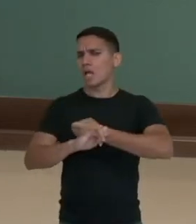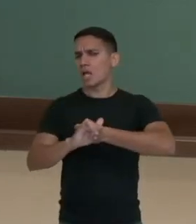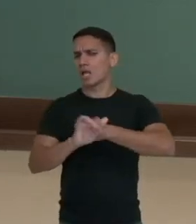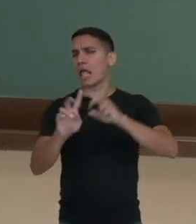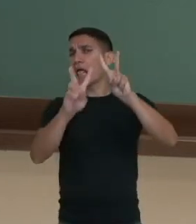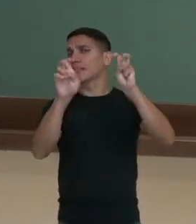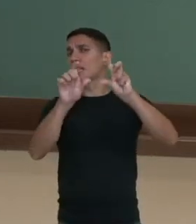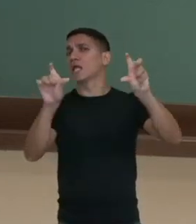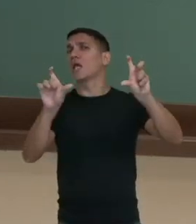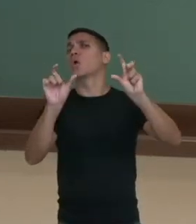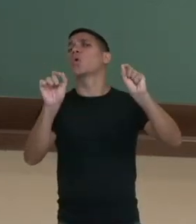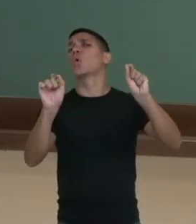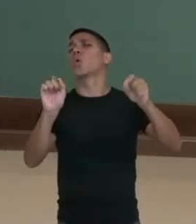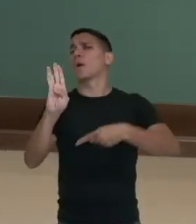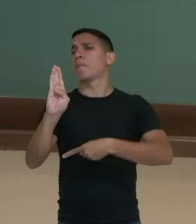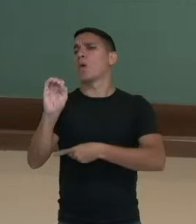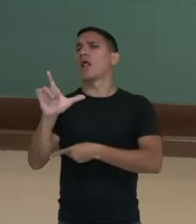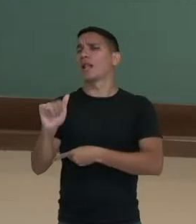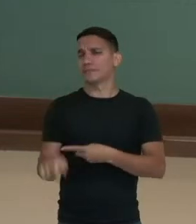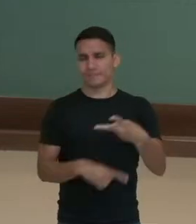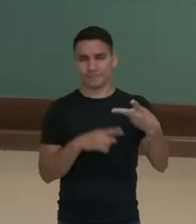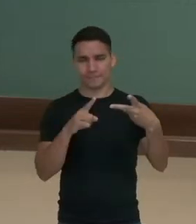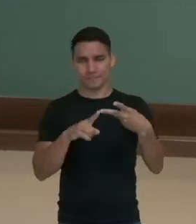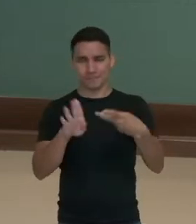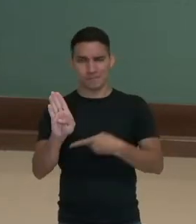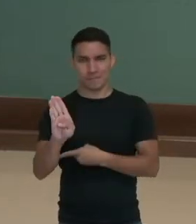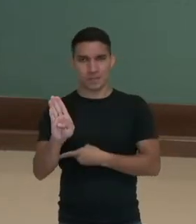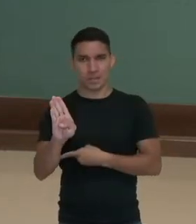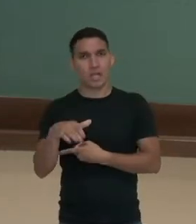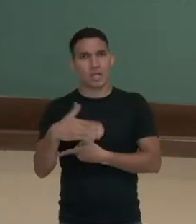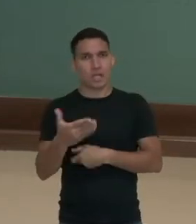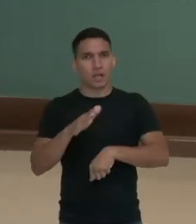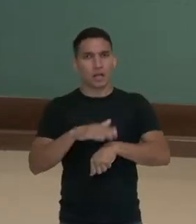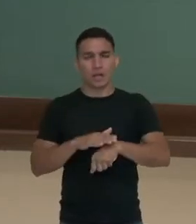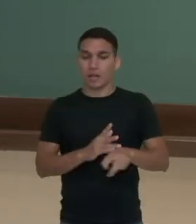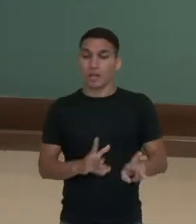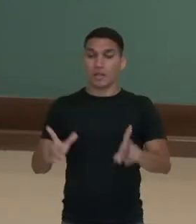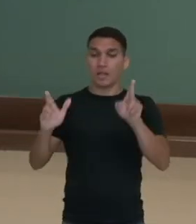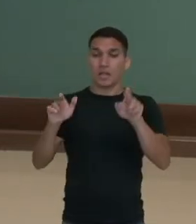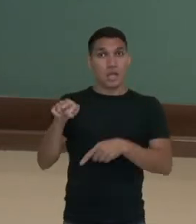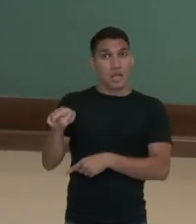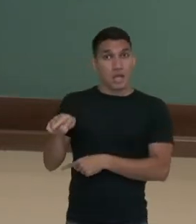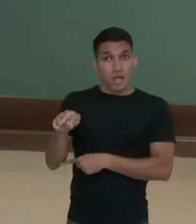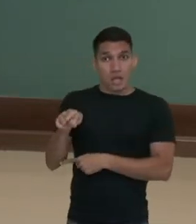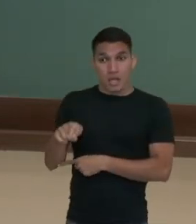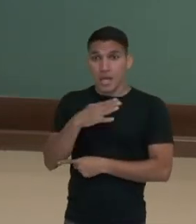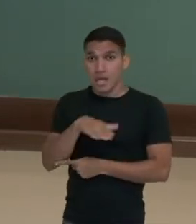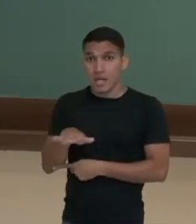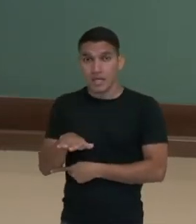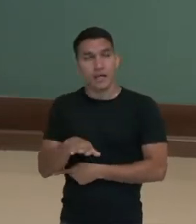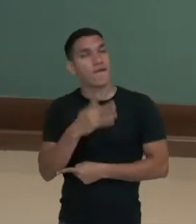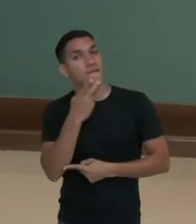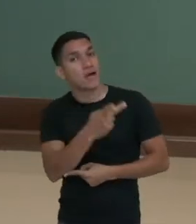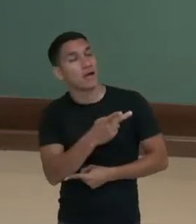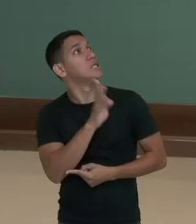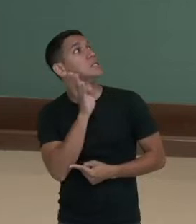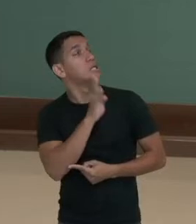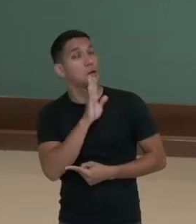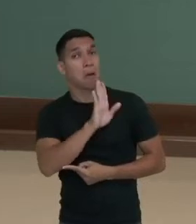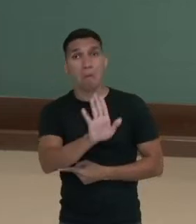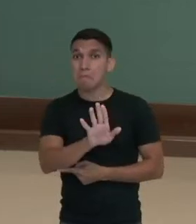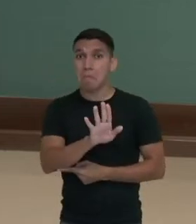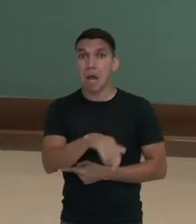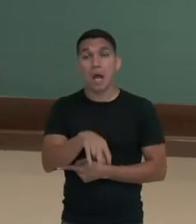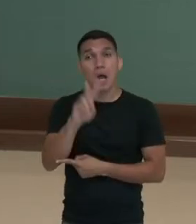crônica A Bola? E letra B. No trecho, o garoto disse legal, mas não desviou